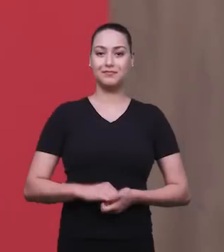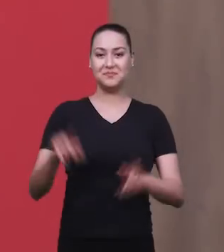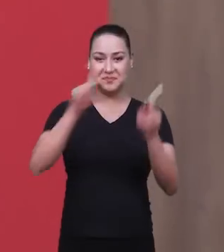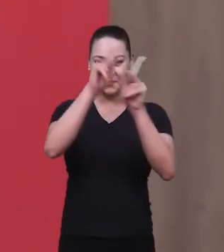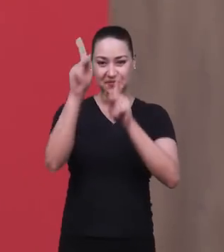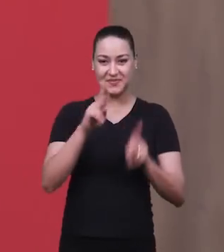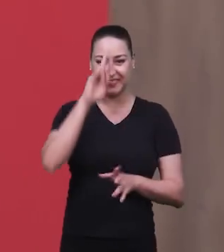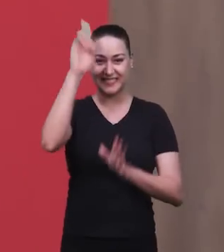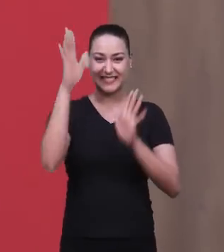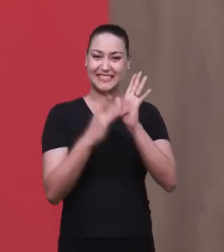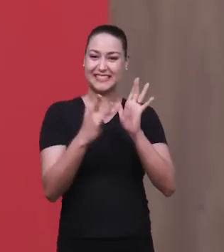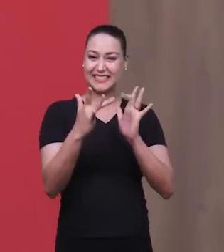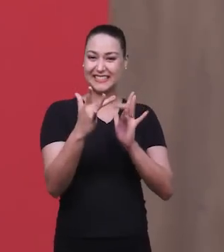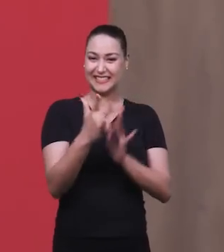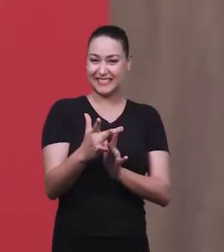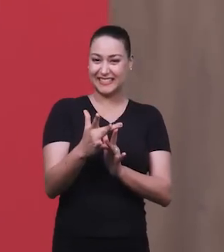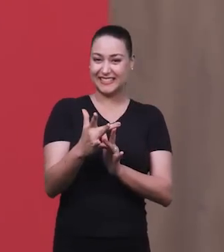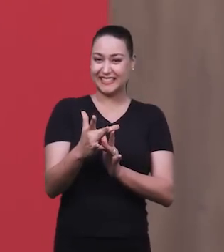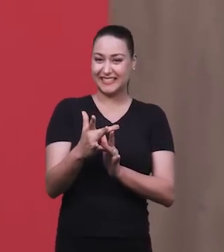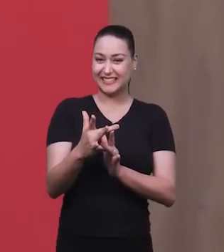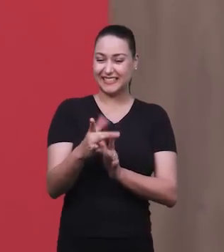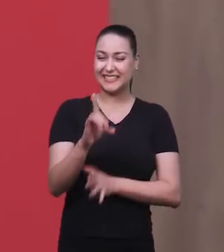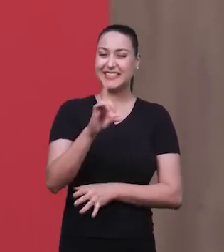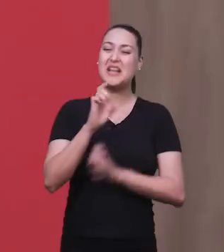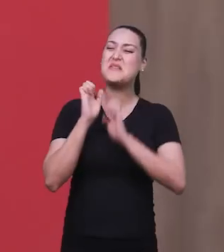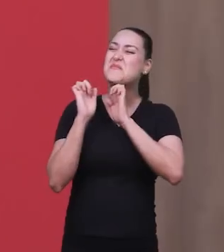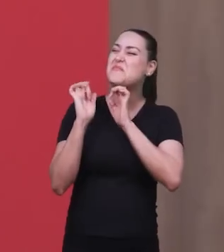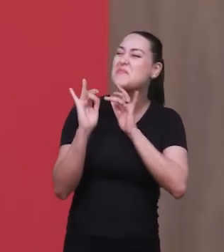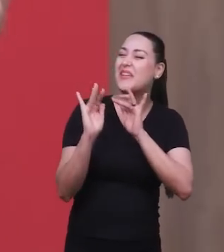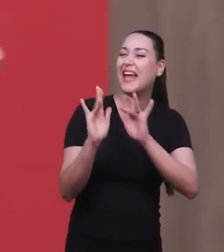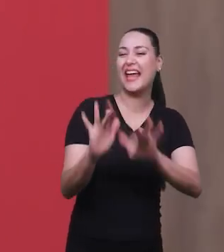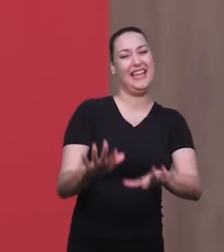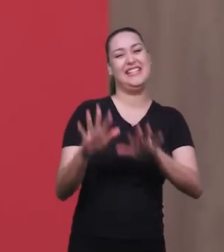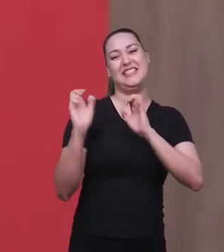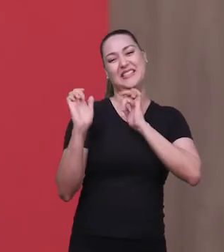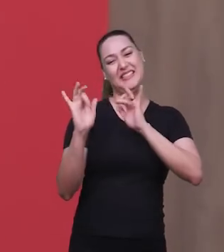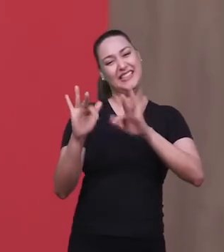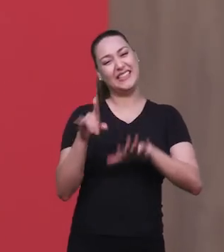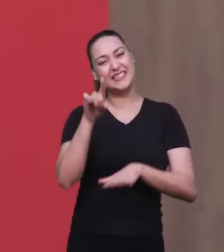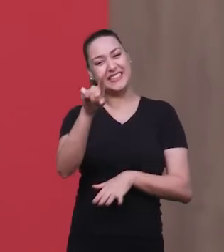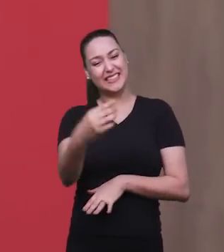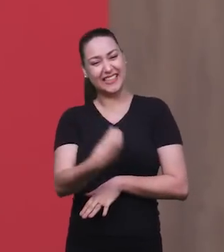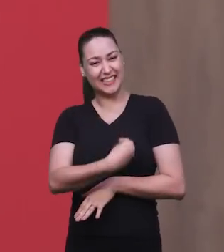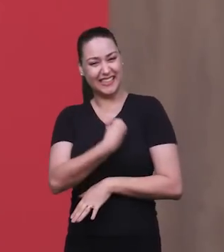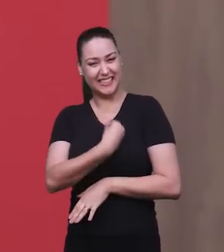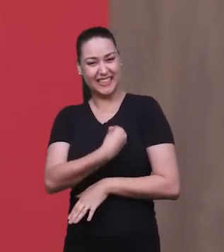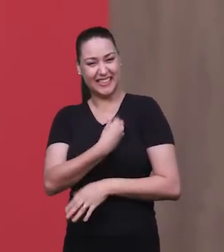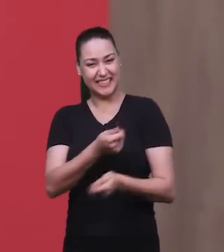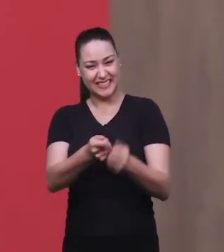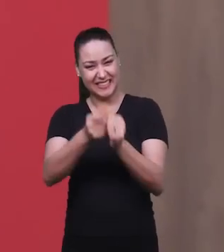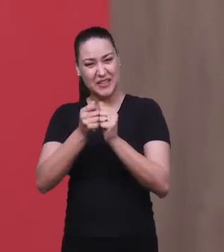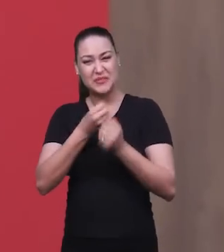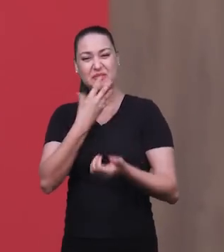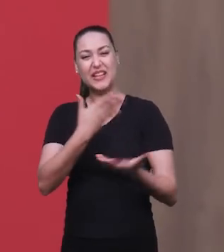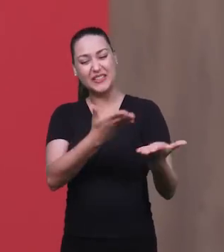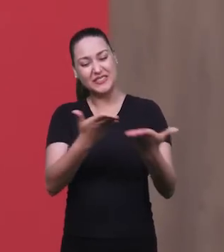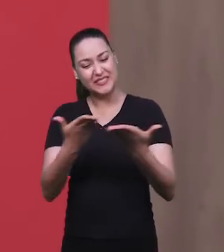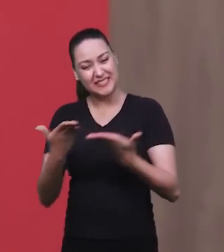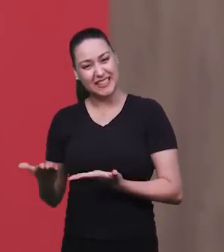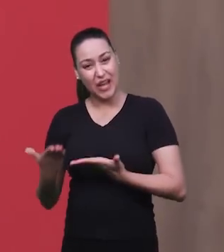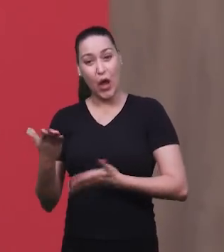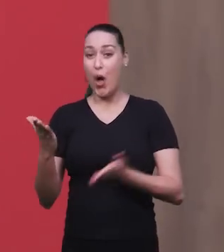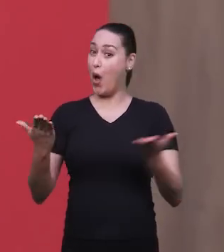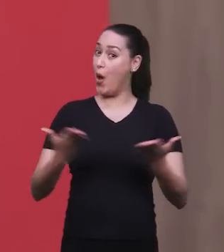A paz do Senhor Jesus e que bênção é ter você aqui com a gente. Seja bem-vindo.